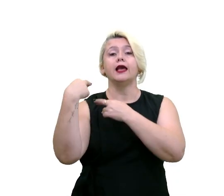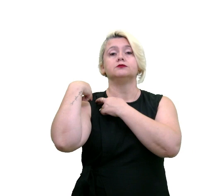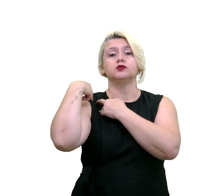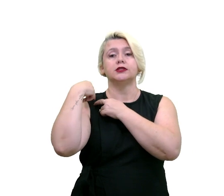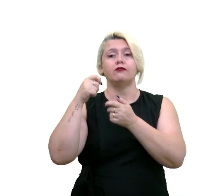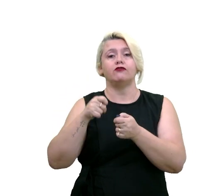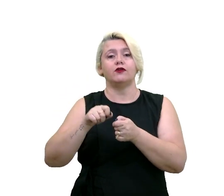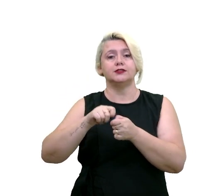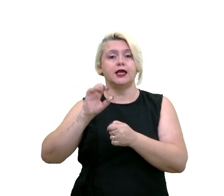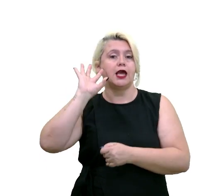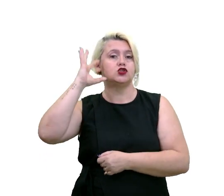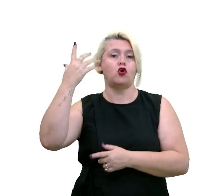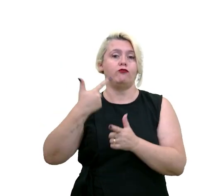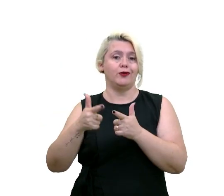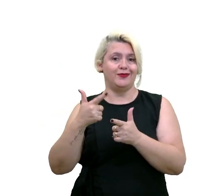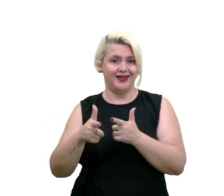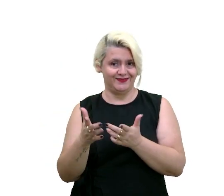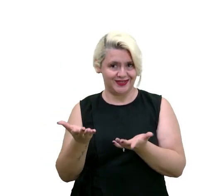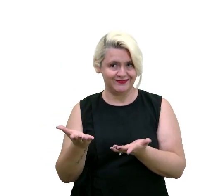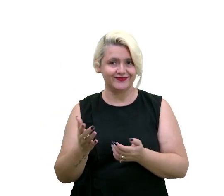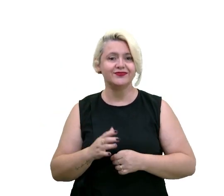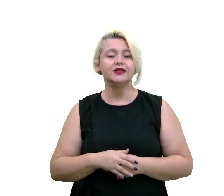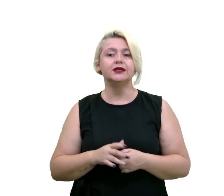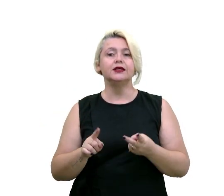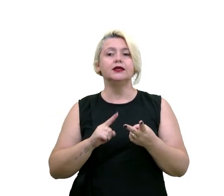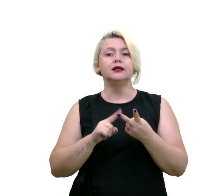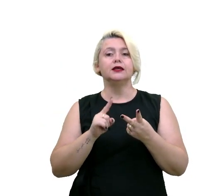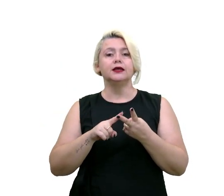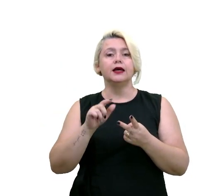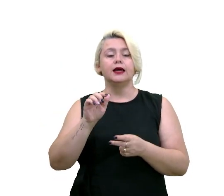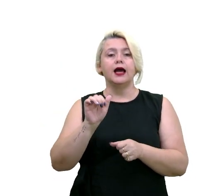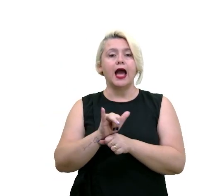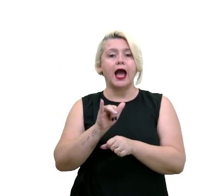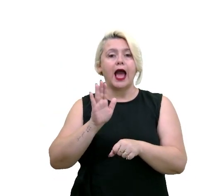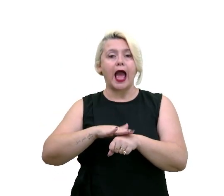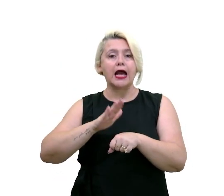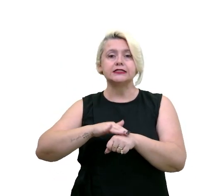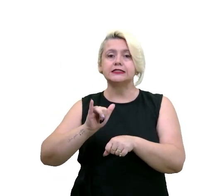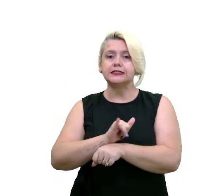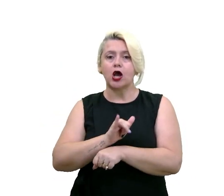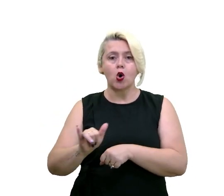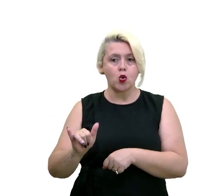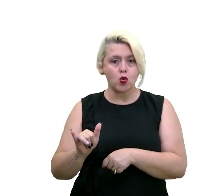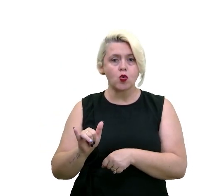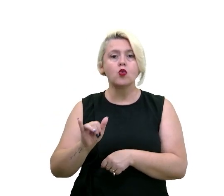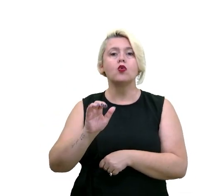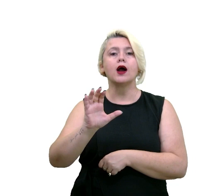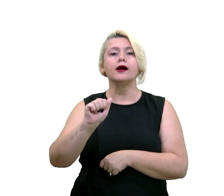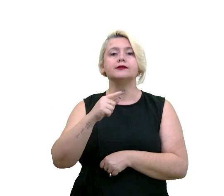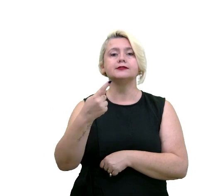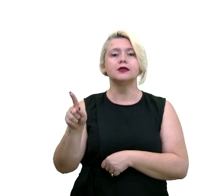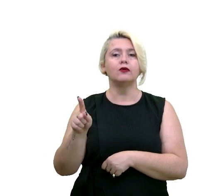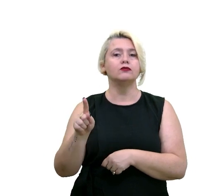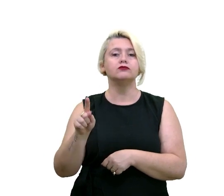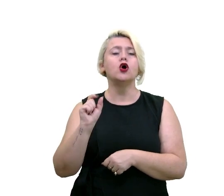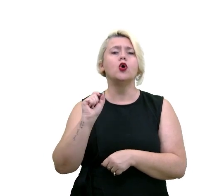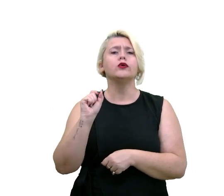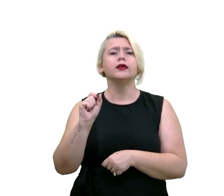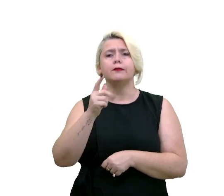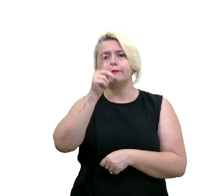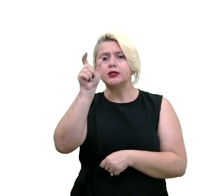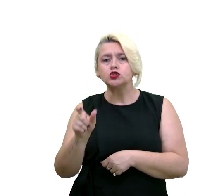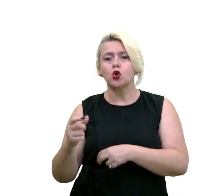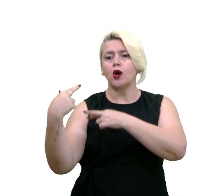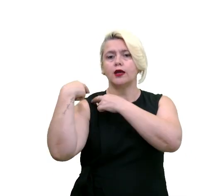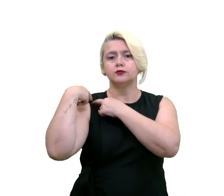quem deve resolver o problema, né? A ação. Que ação esse elemento, esse agente